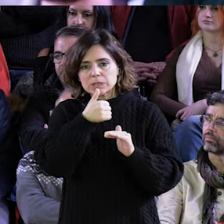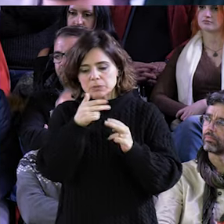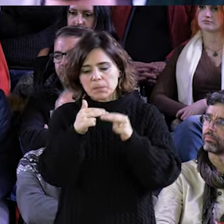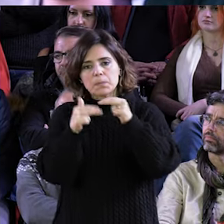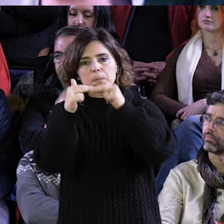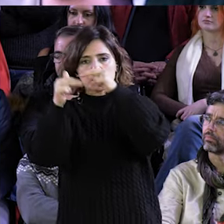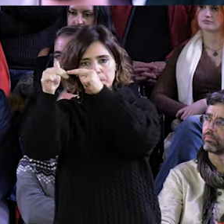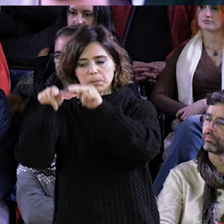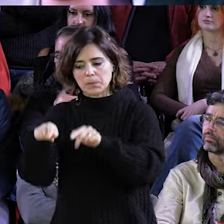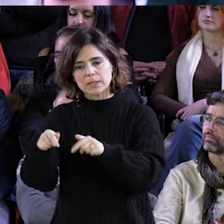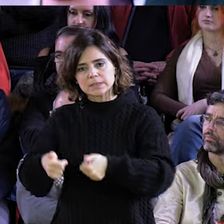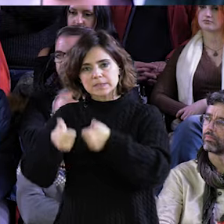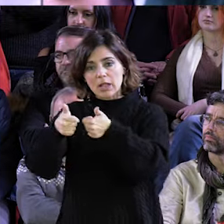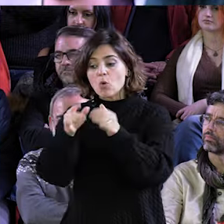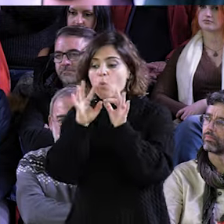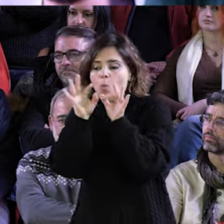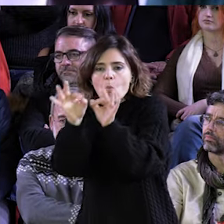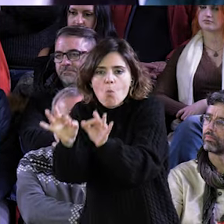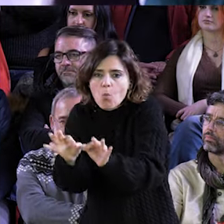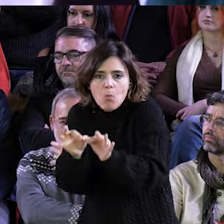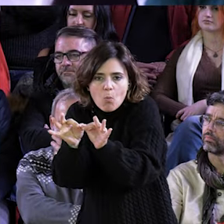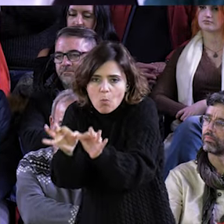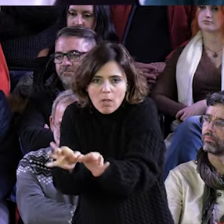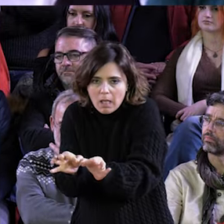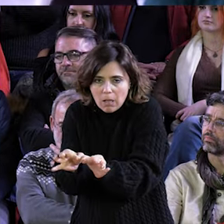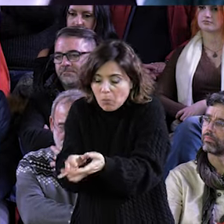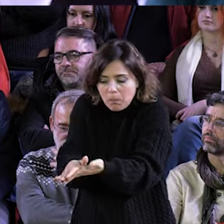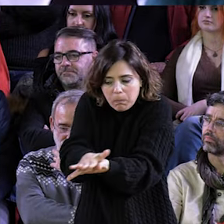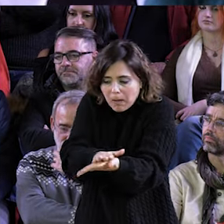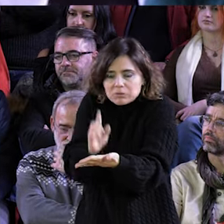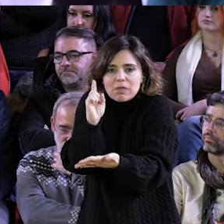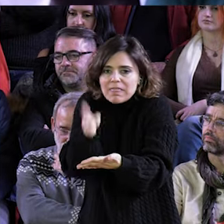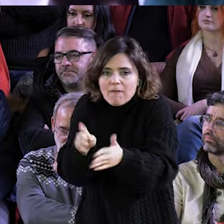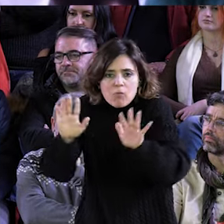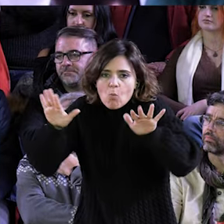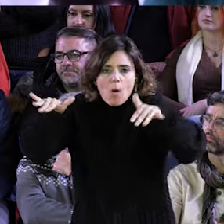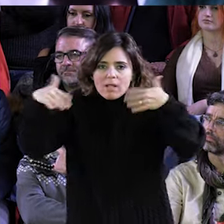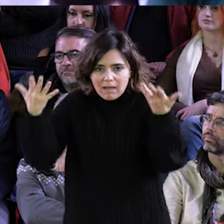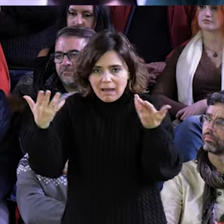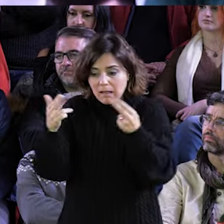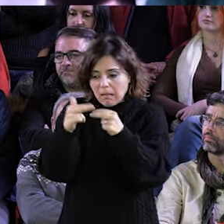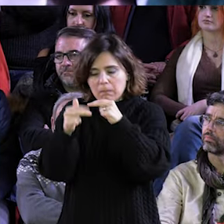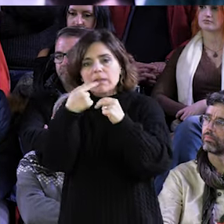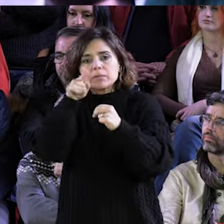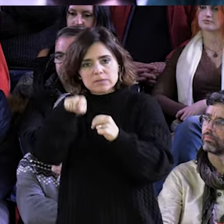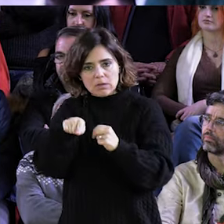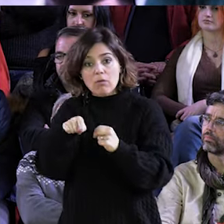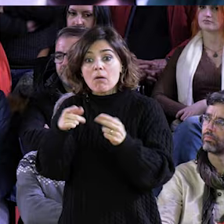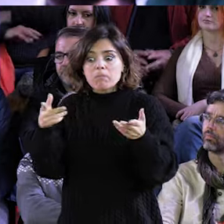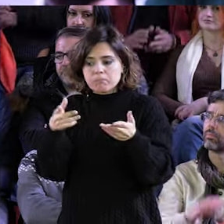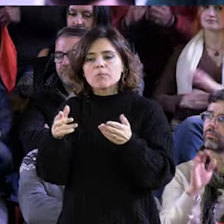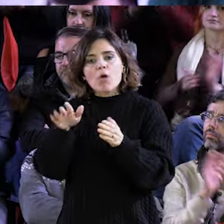cuidado fundamental que deve ter qualquer reabilitação. Manter lá as pessoas que lá viviam,